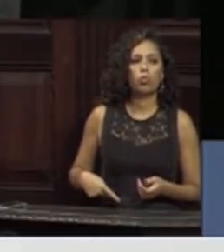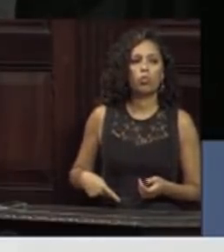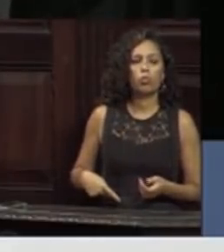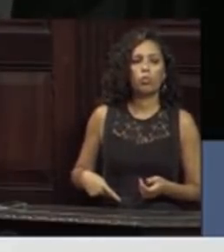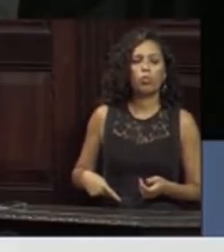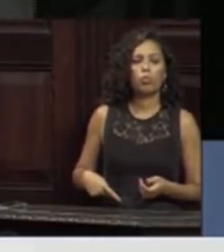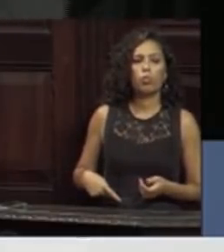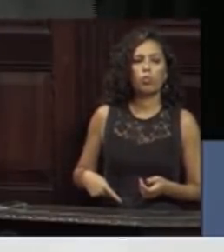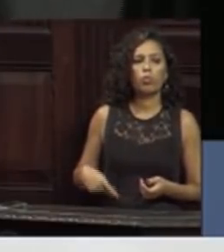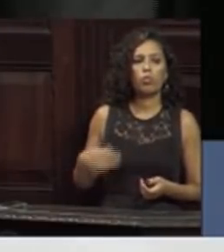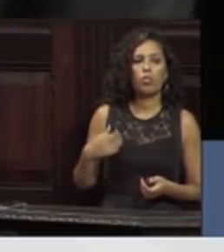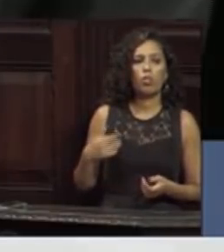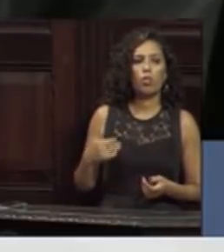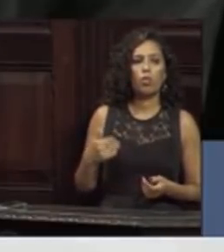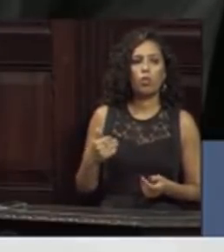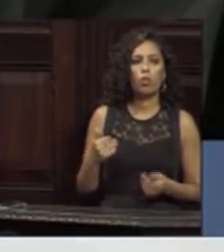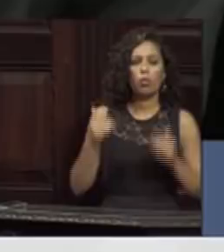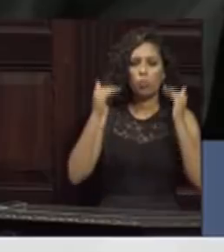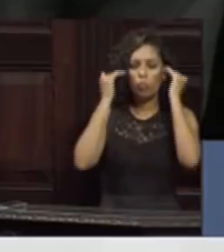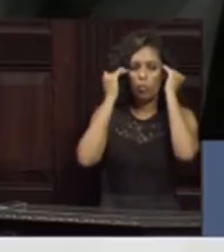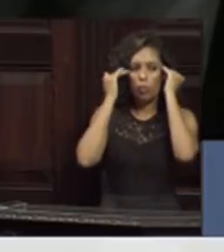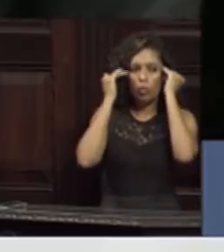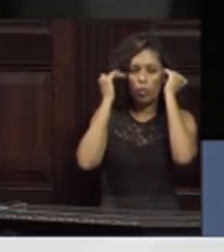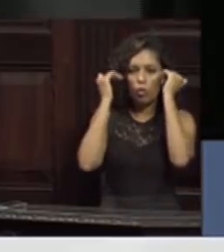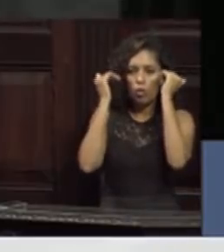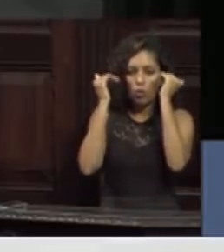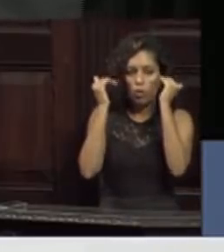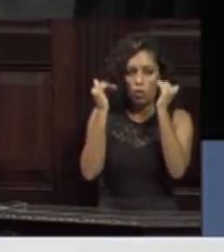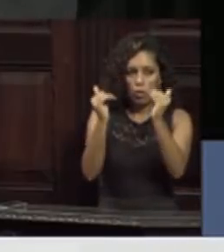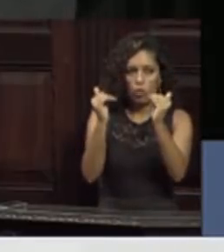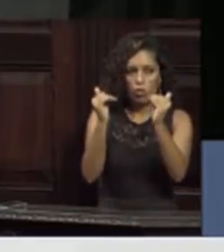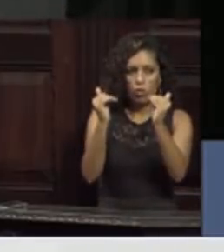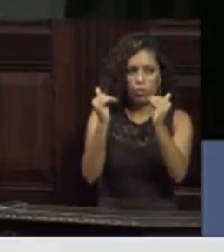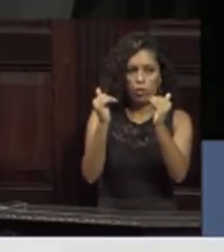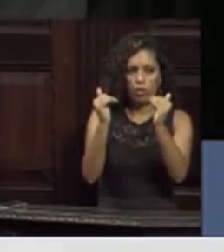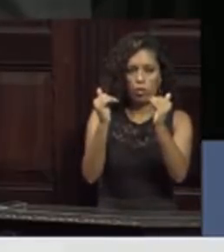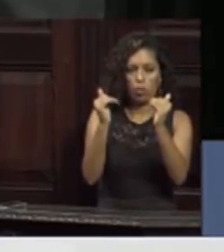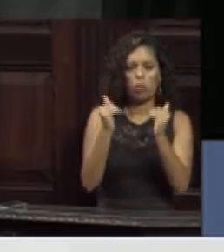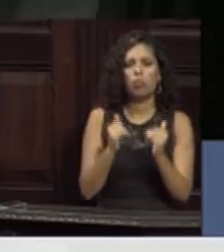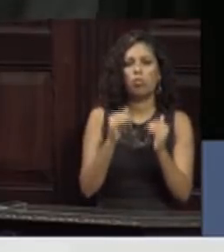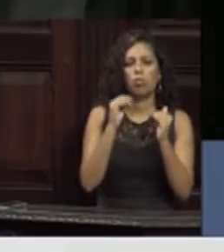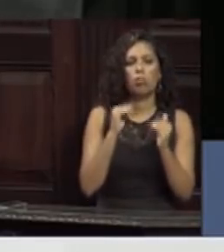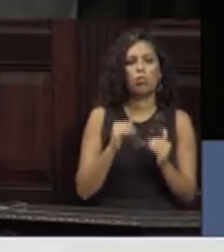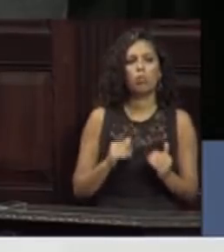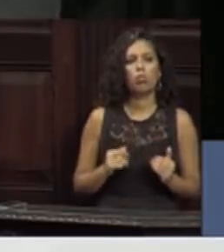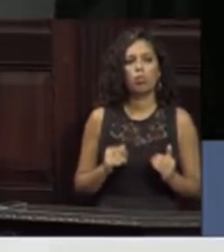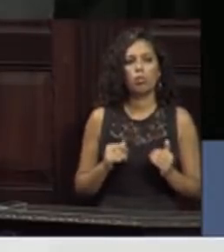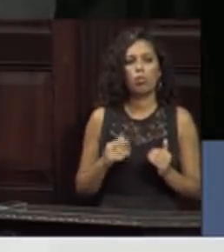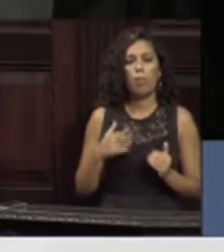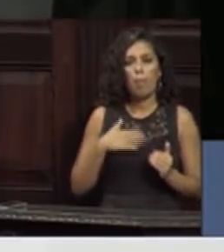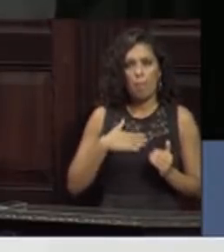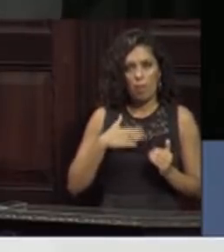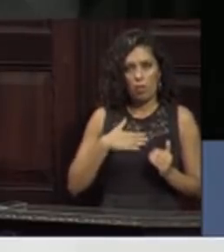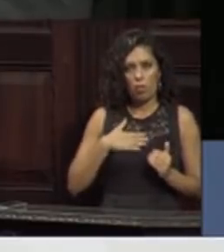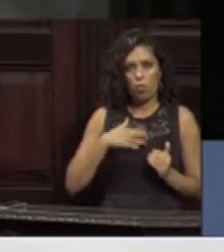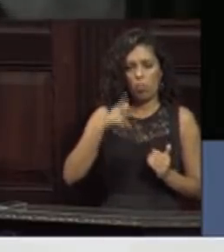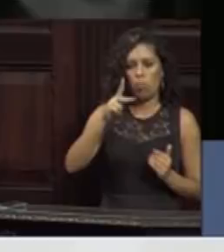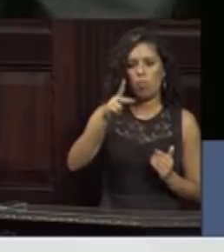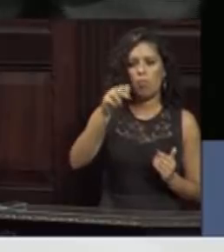honrando aquilo que o Colégio de Líderes concordou, o meu